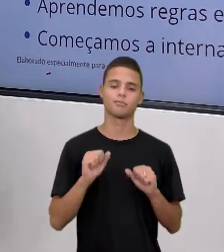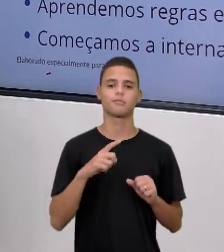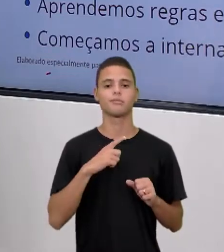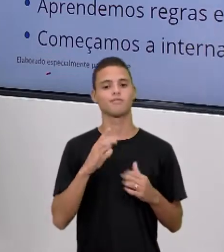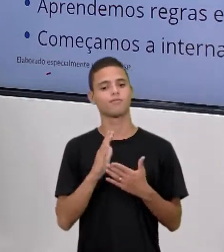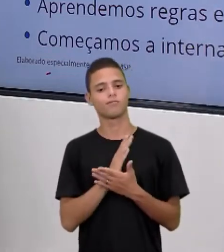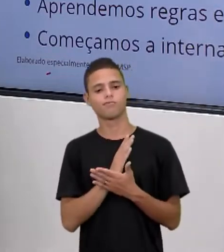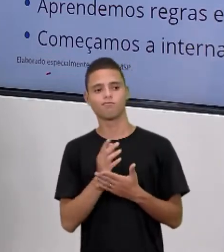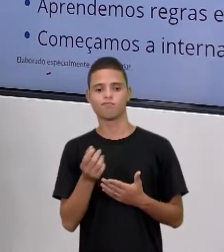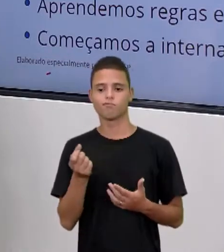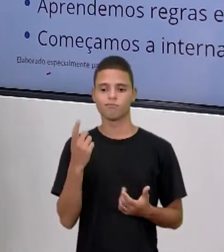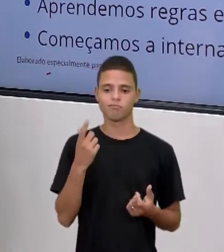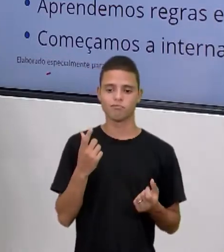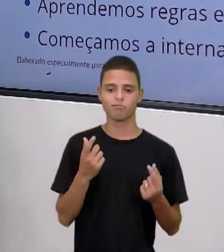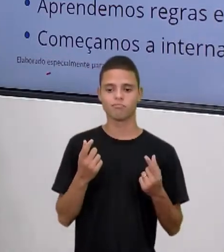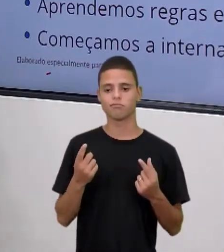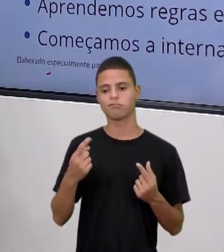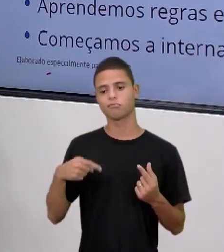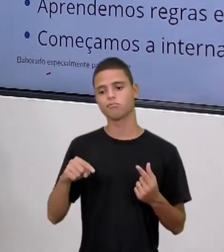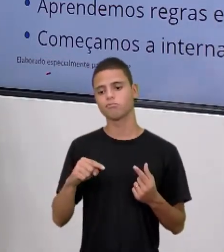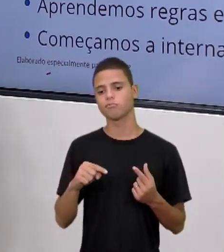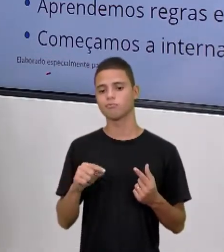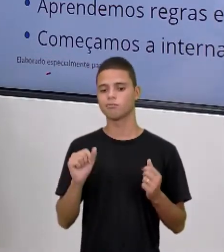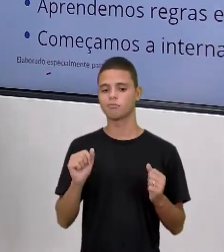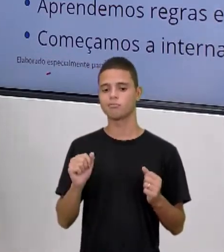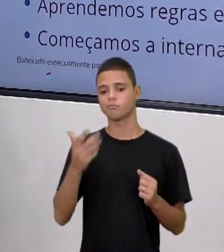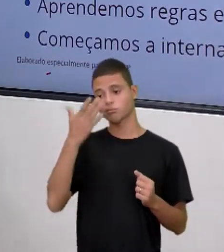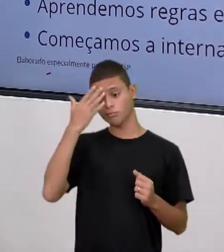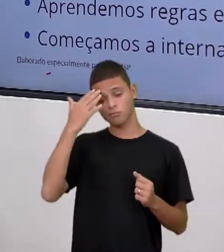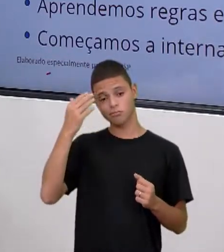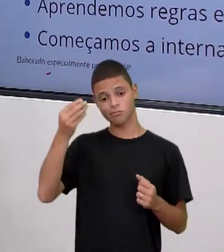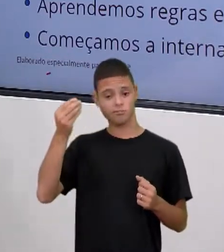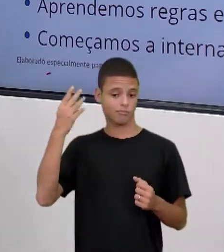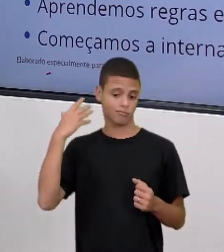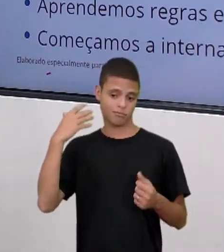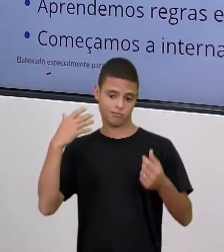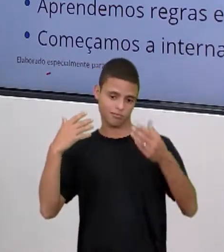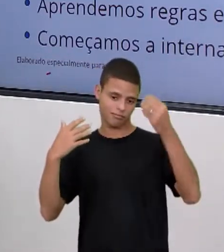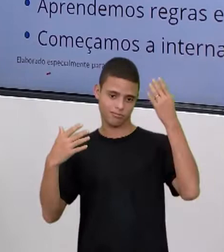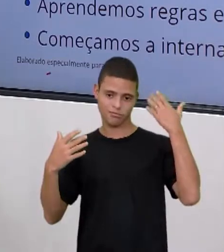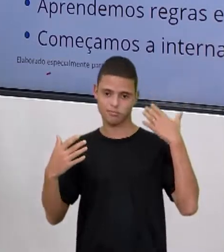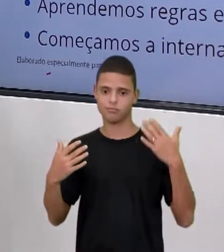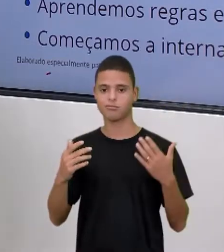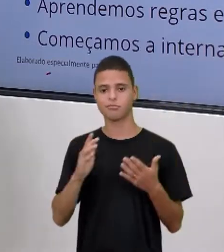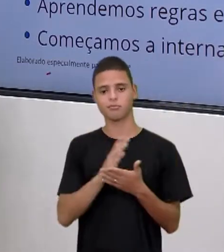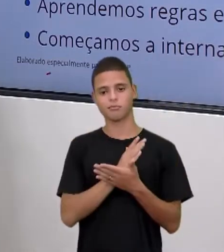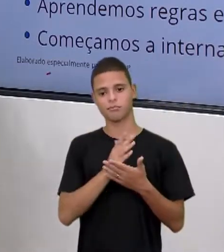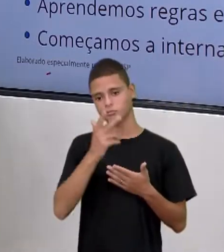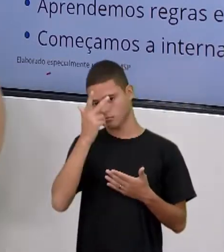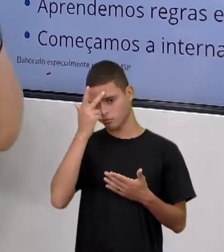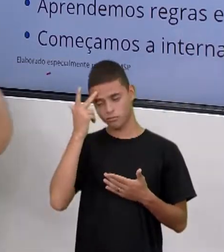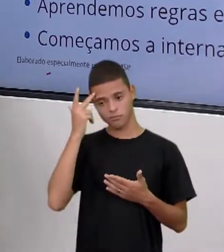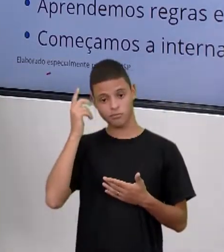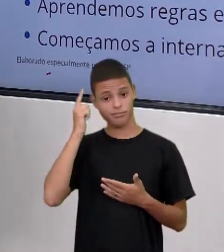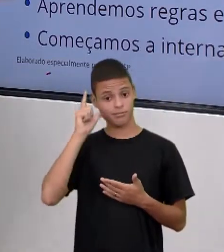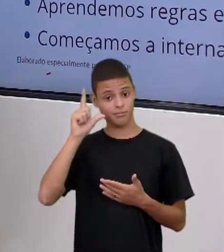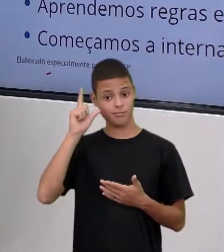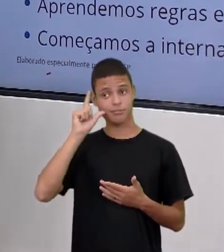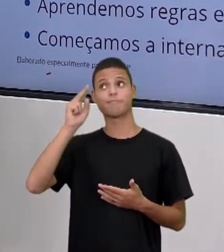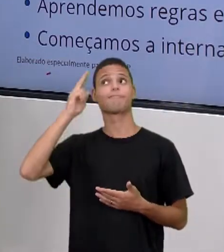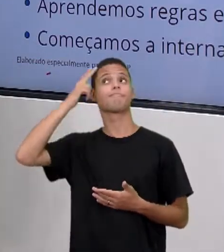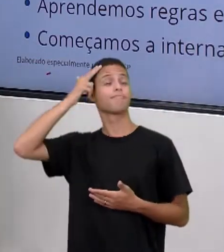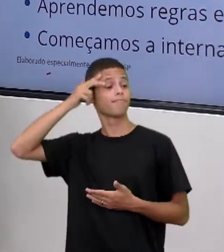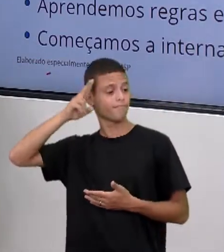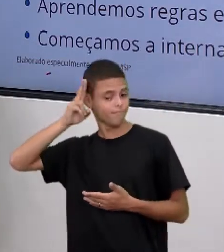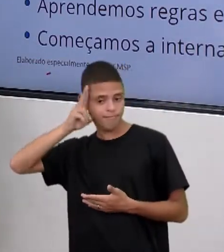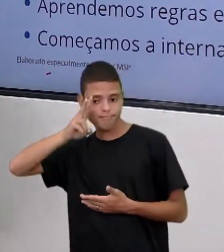gente pode não lembrar totalmente da infância, né? Ninguém não. Tem algumas pessoas que têm super memória, mas a maioria de